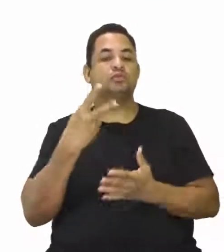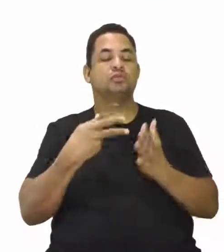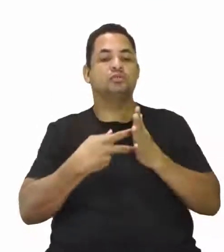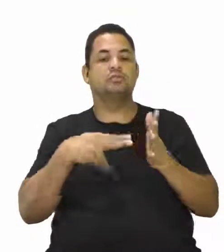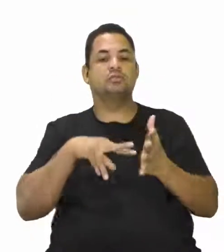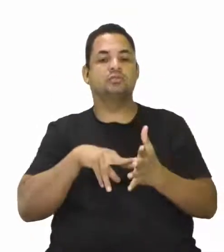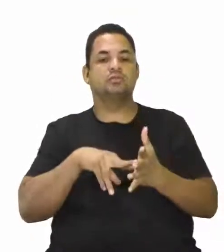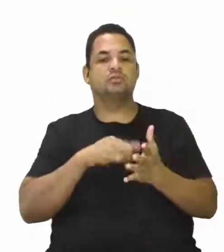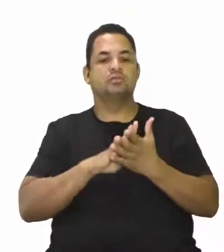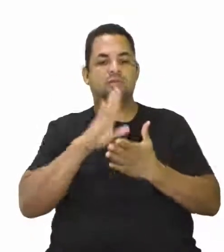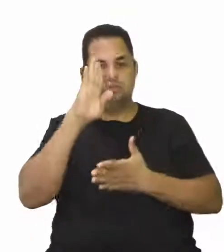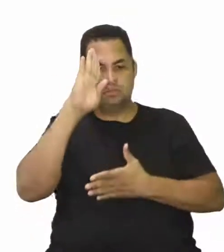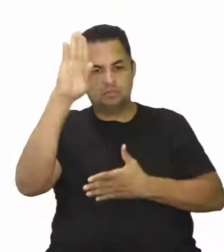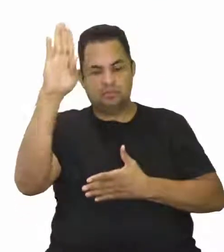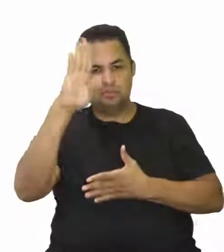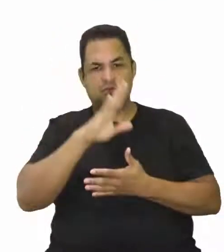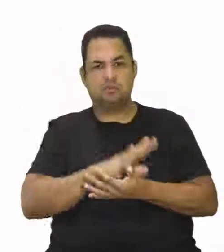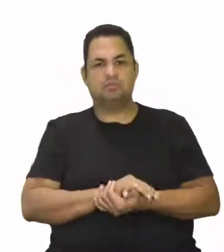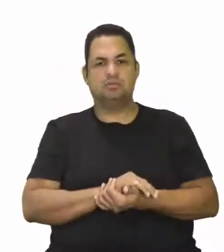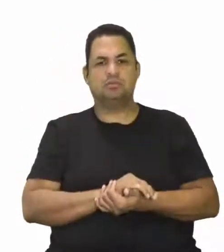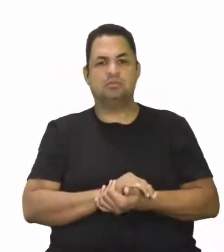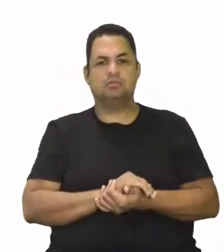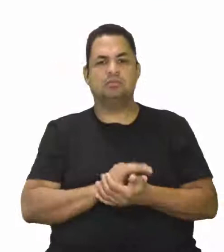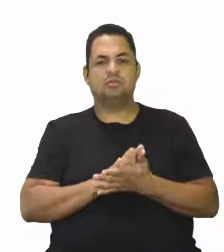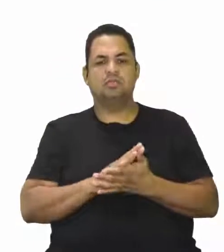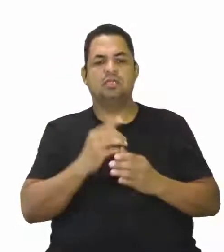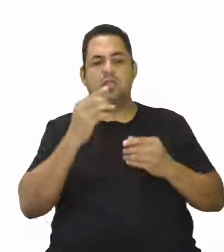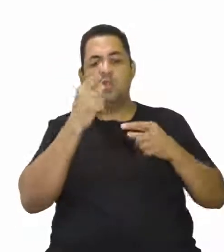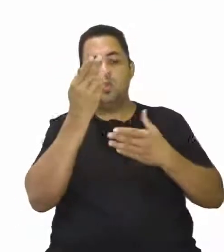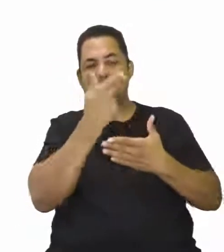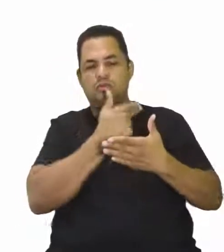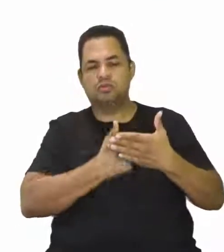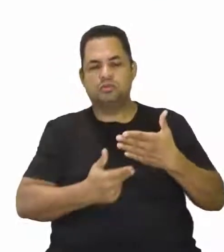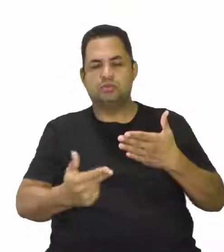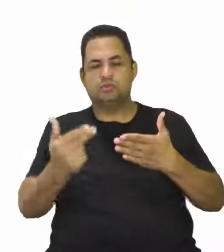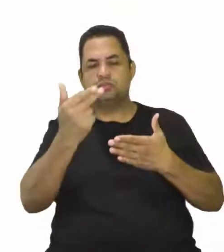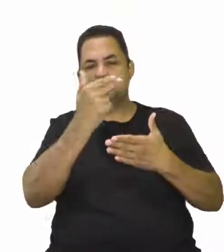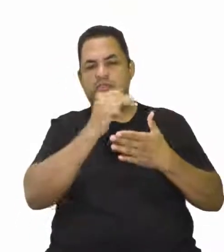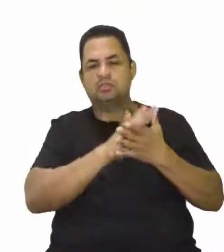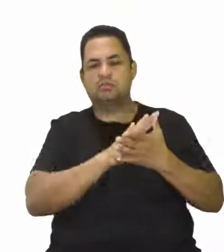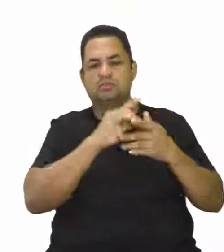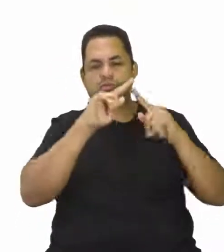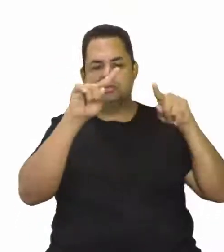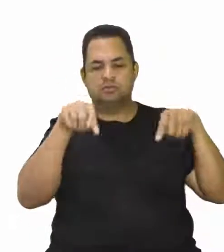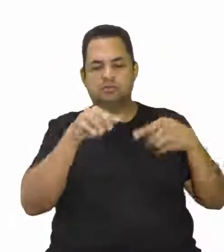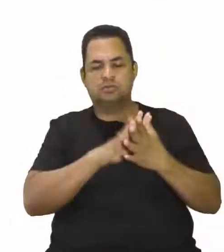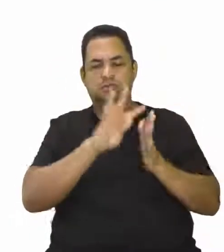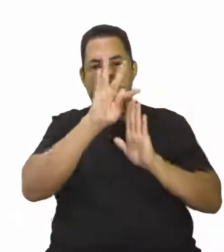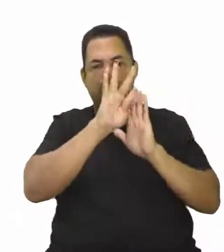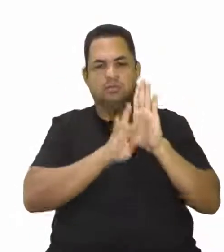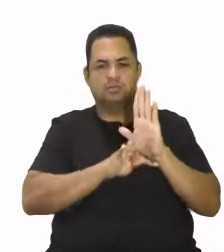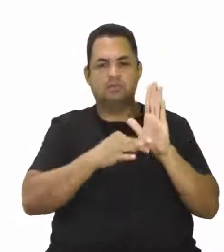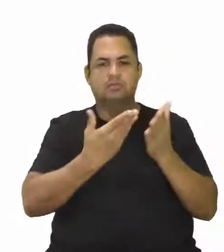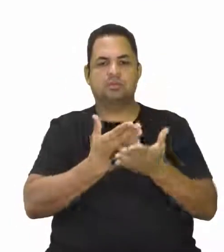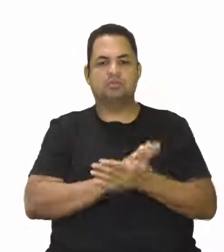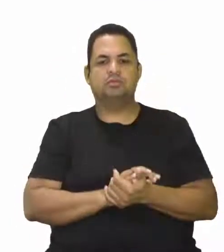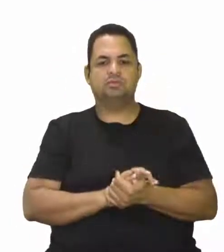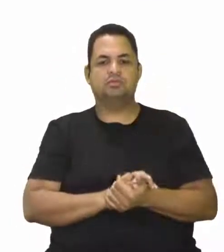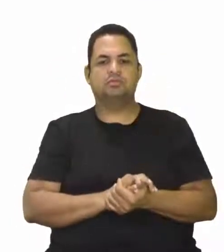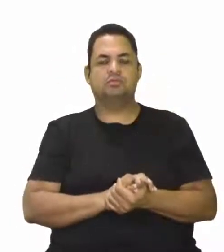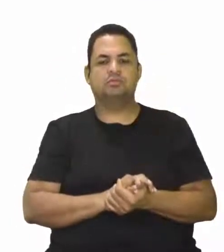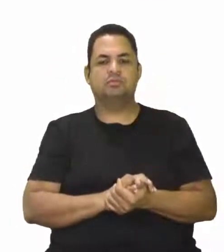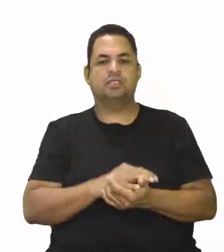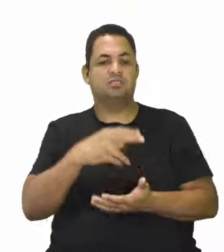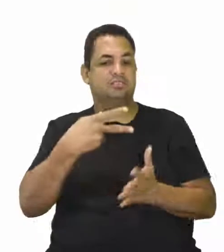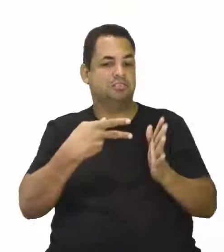sentido? Principalmente nas charges, nas tirinhas, nos textos que dão essa